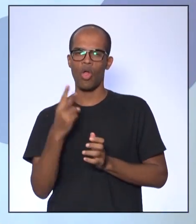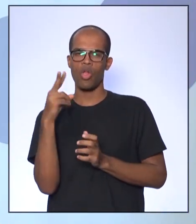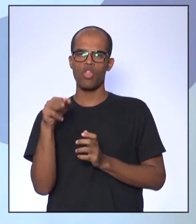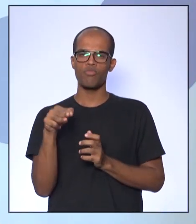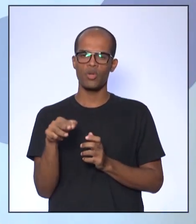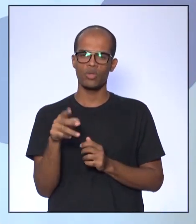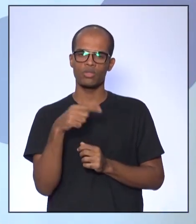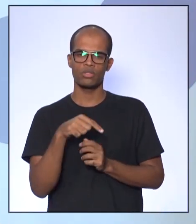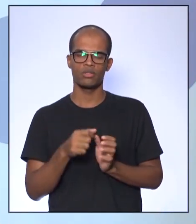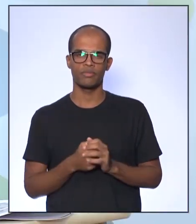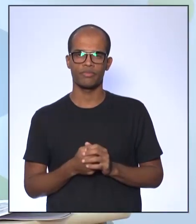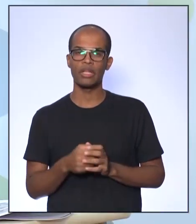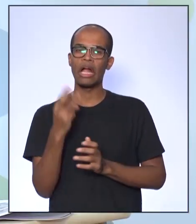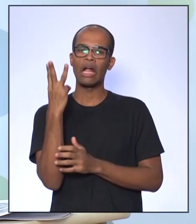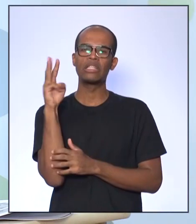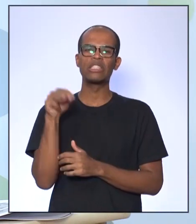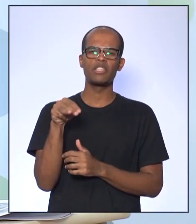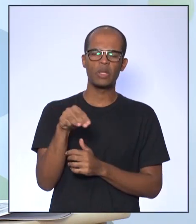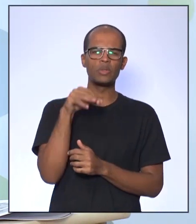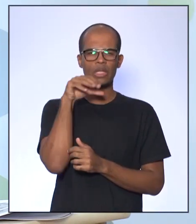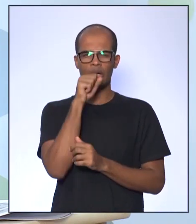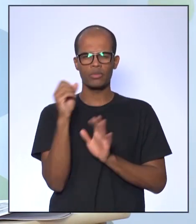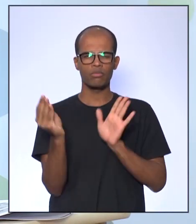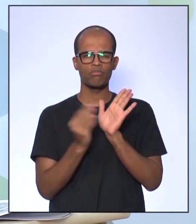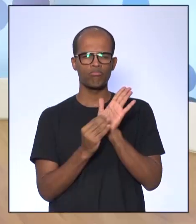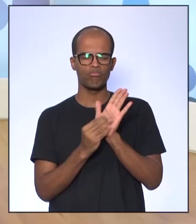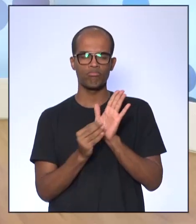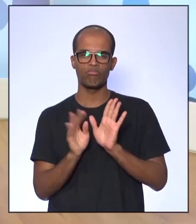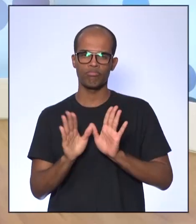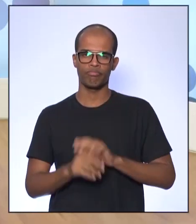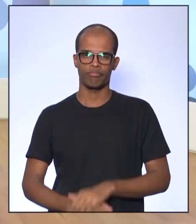minutos, o que o senhor achar melhor. 3 minutos. 3 minutos, então. Vamos lá, então?